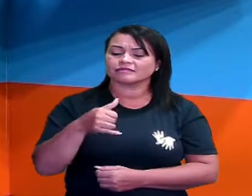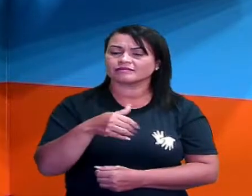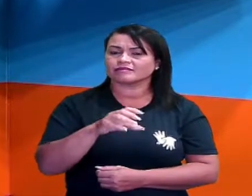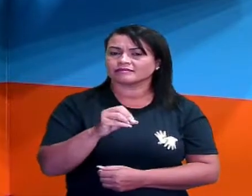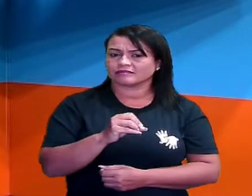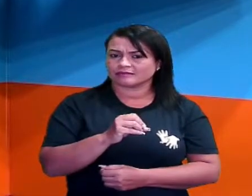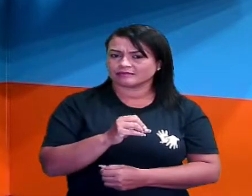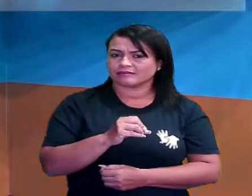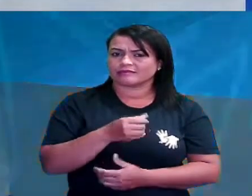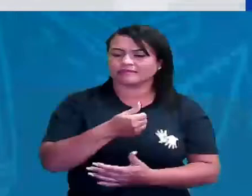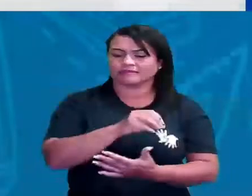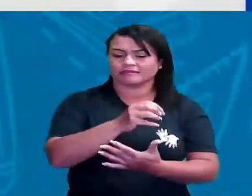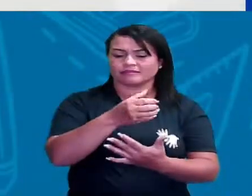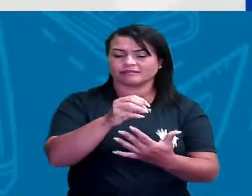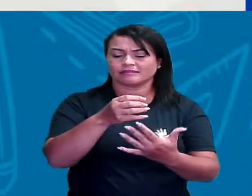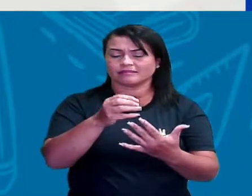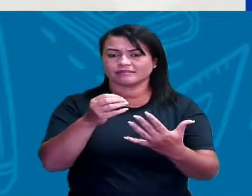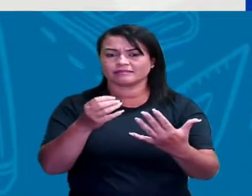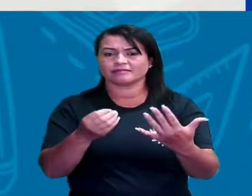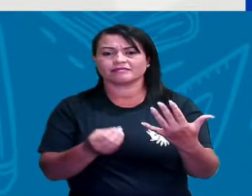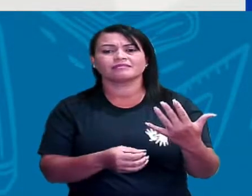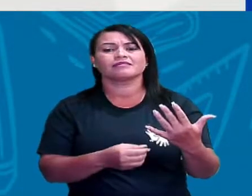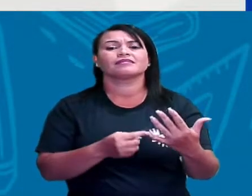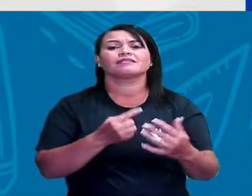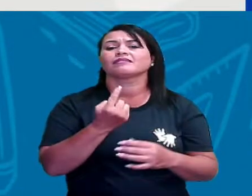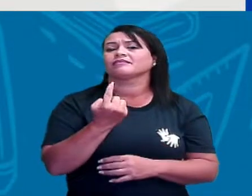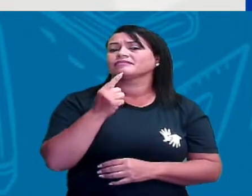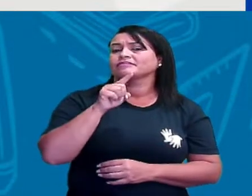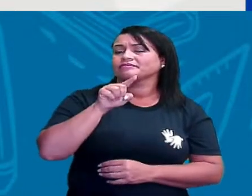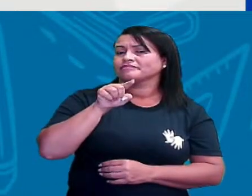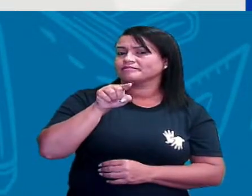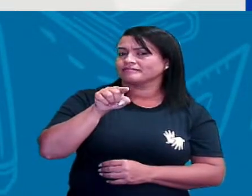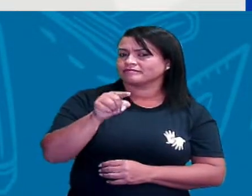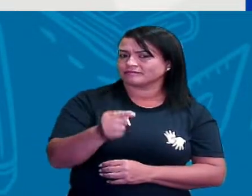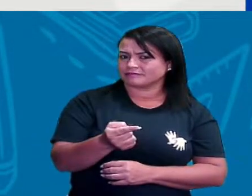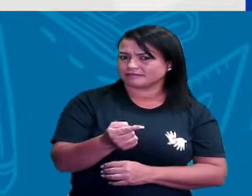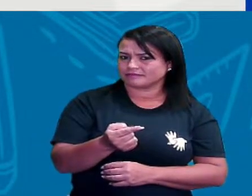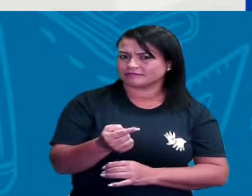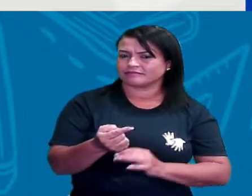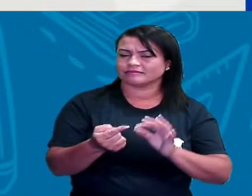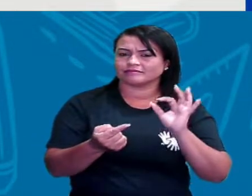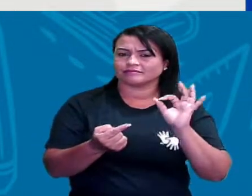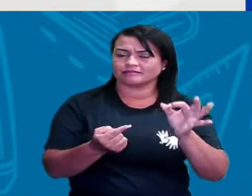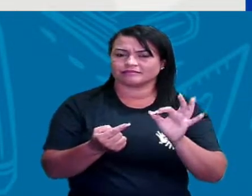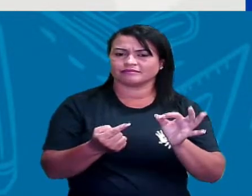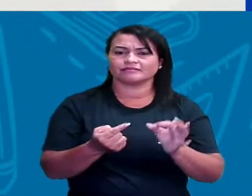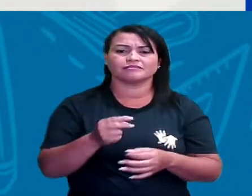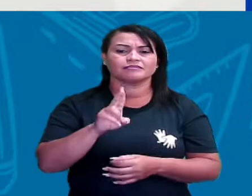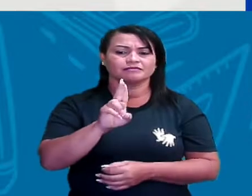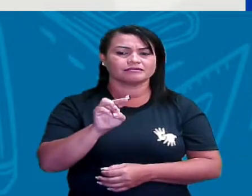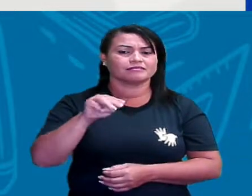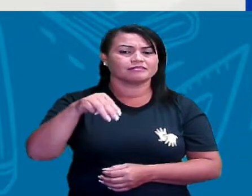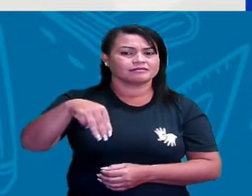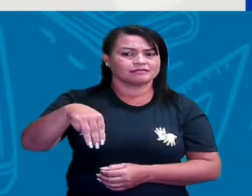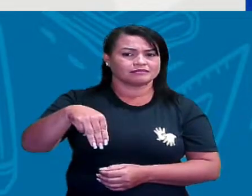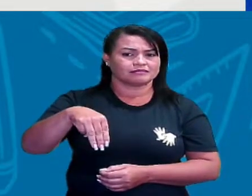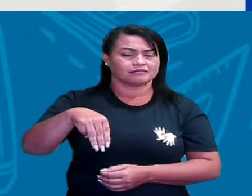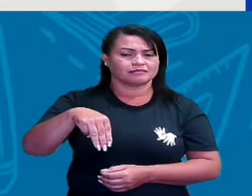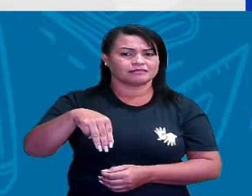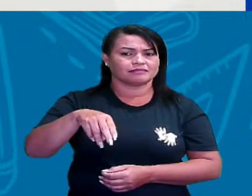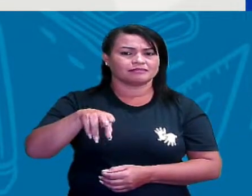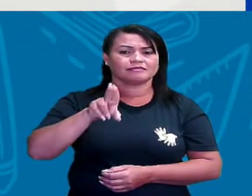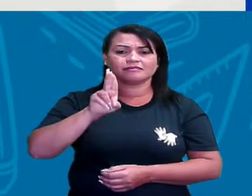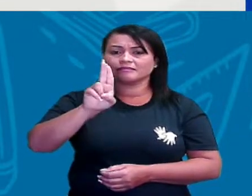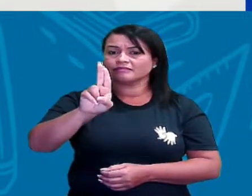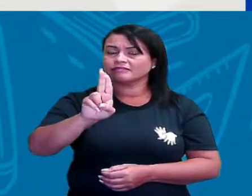centenas formamos uma unidade de milhar, que é quem? 1000, tá bem? 1000. Unidade de milhar,